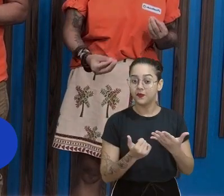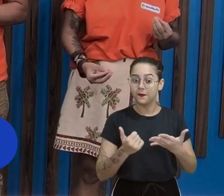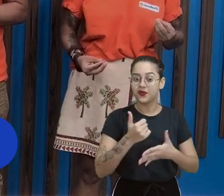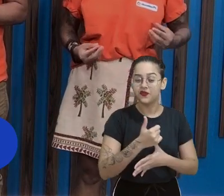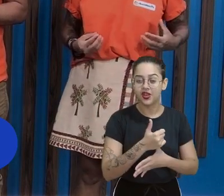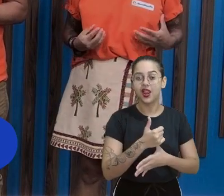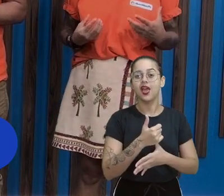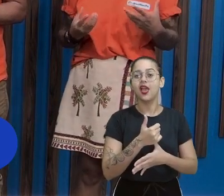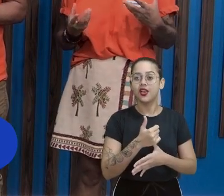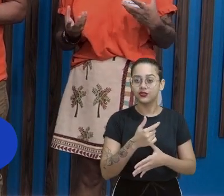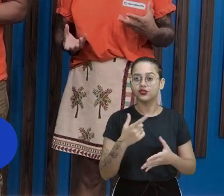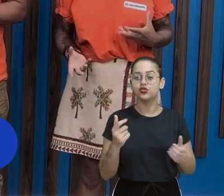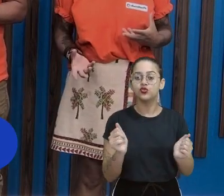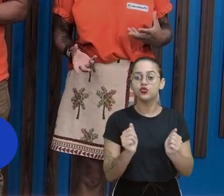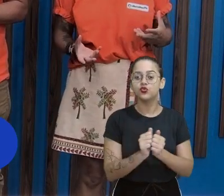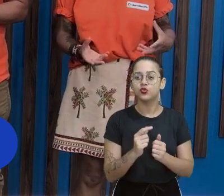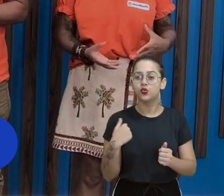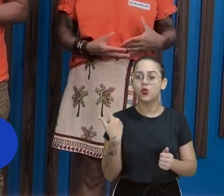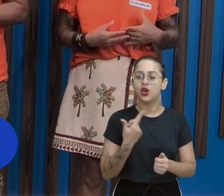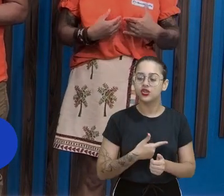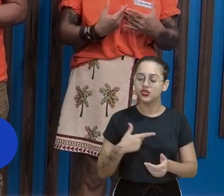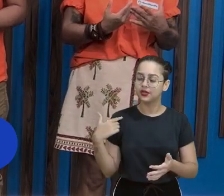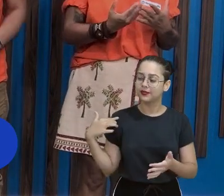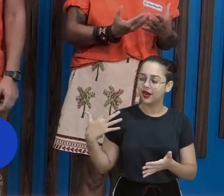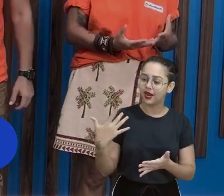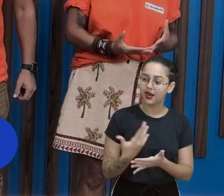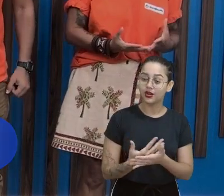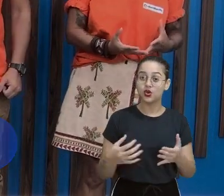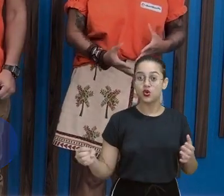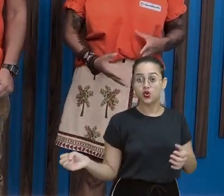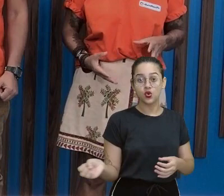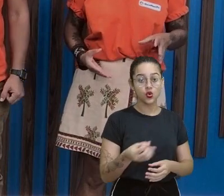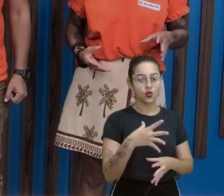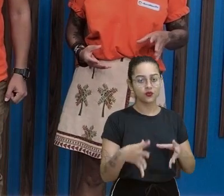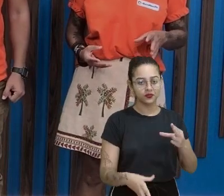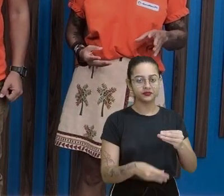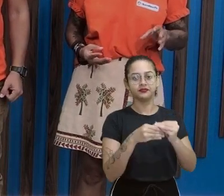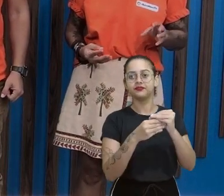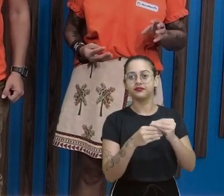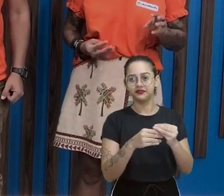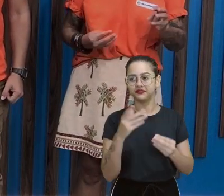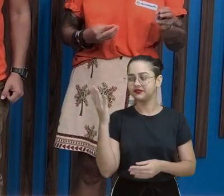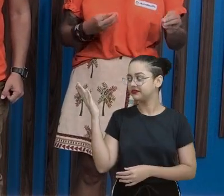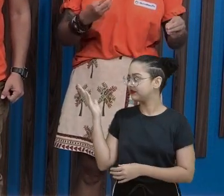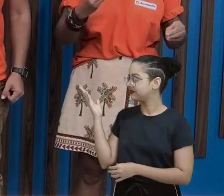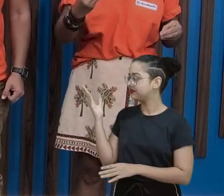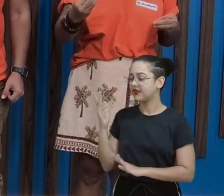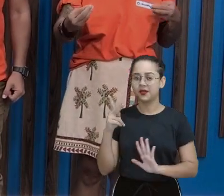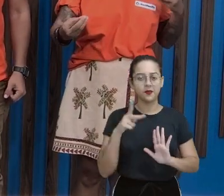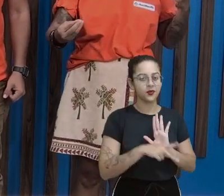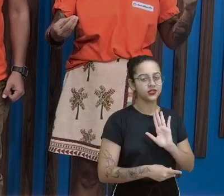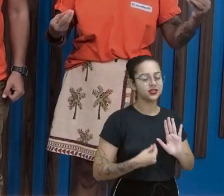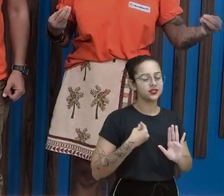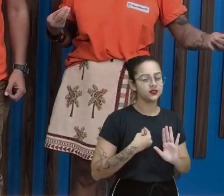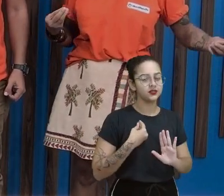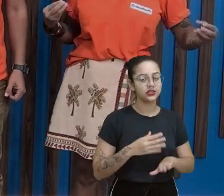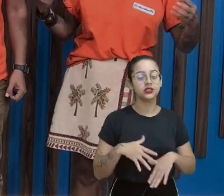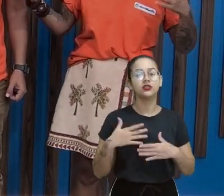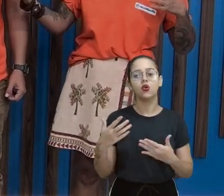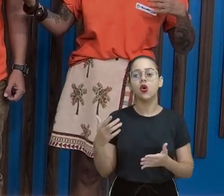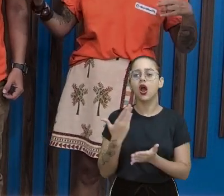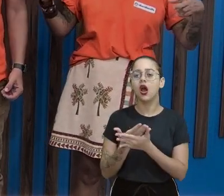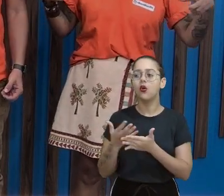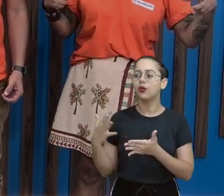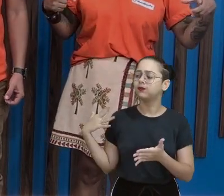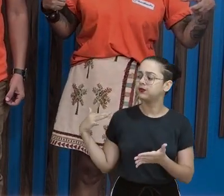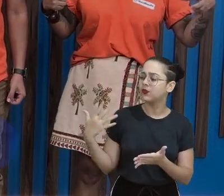privilégio de estar nessa jornada com a gente, com um novo componente. E aí a gente, ao longo dessas aulas, que parece